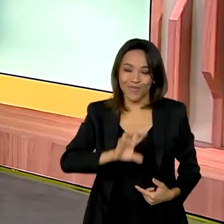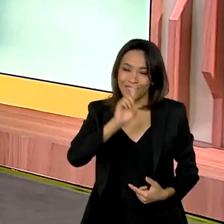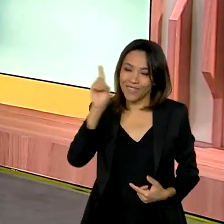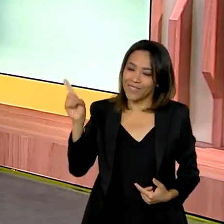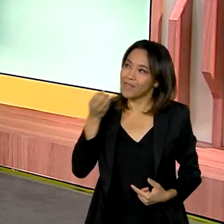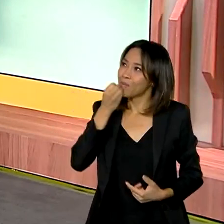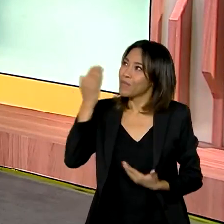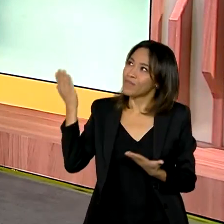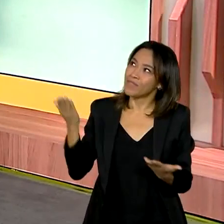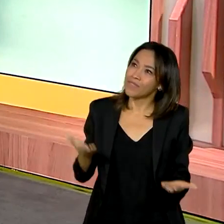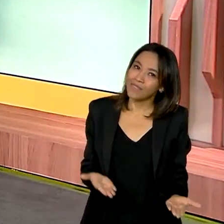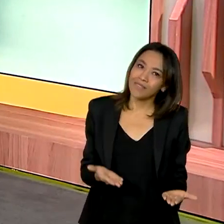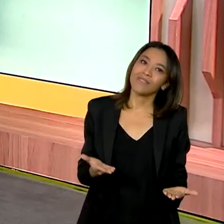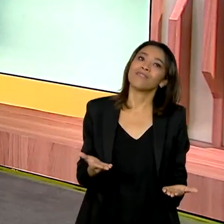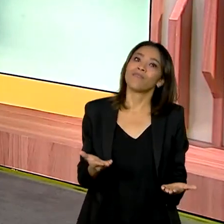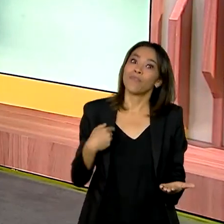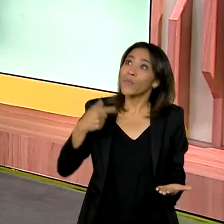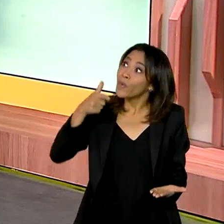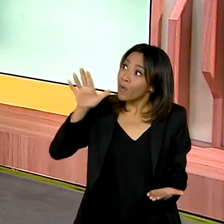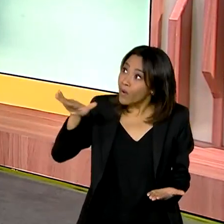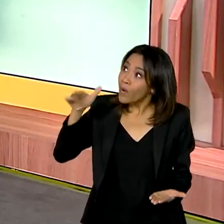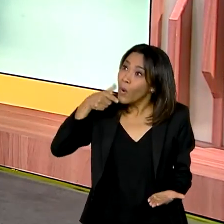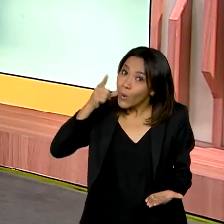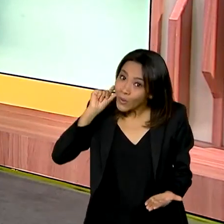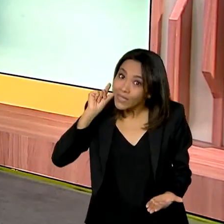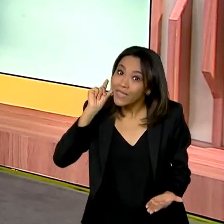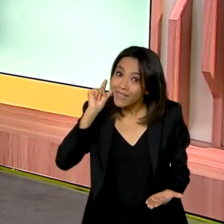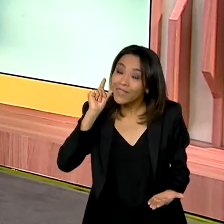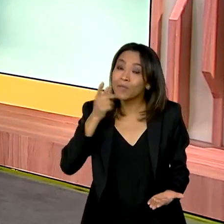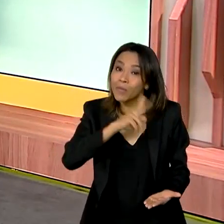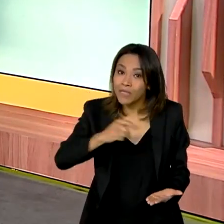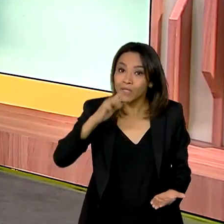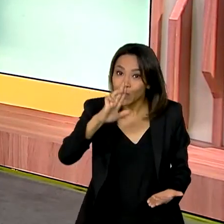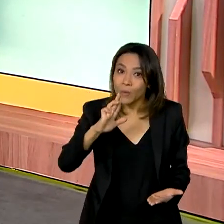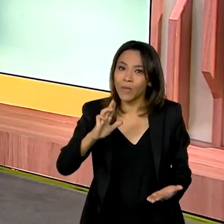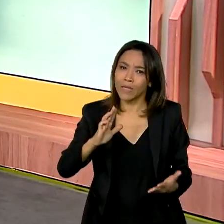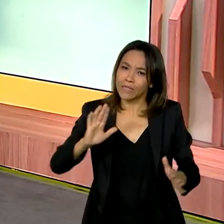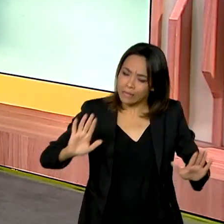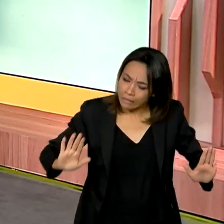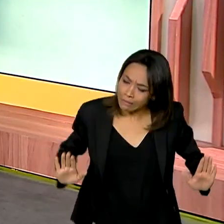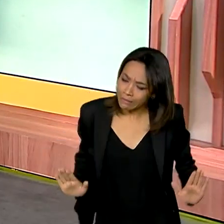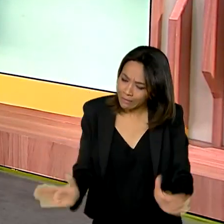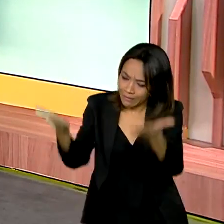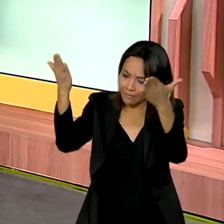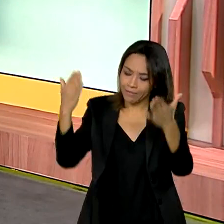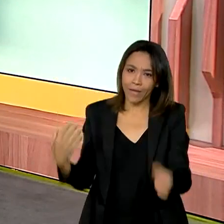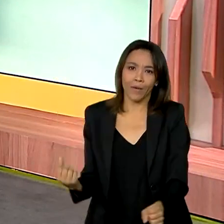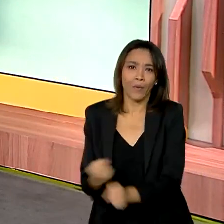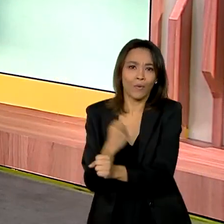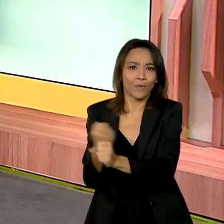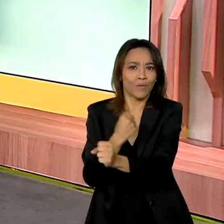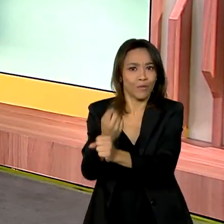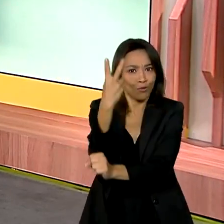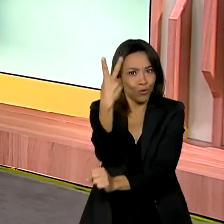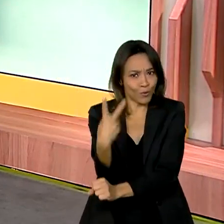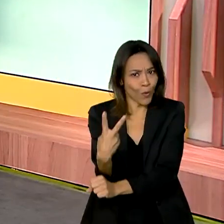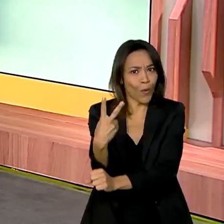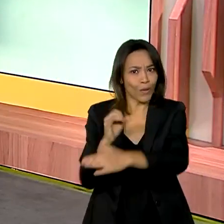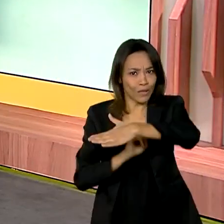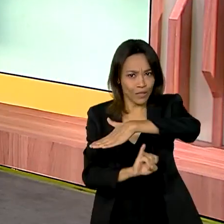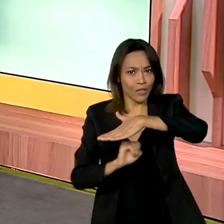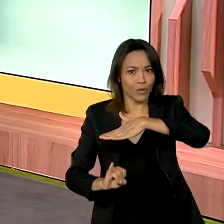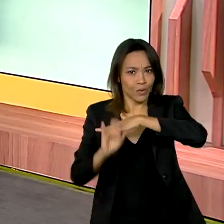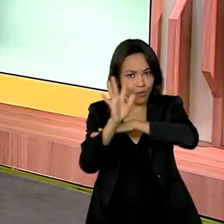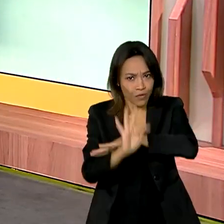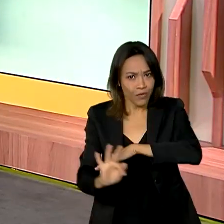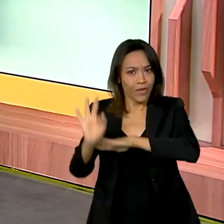seja bem-vindo. Ontem o presidente Lula deu o pontapé inicial para a construção de mais 2 institutos federais aqui em Brasília, um deles